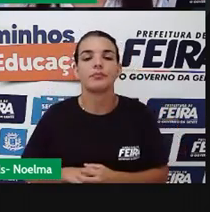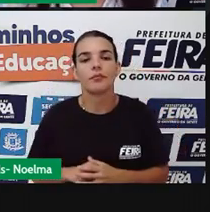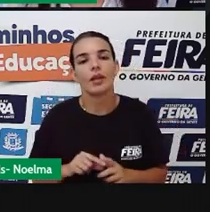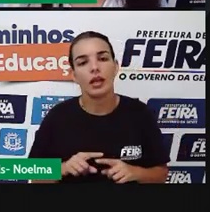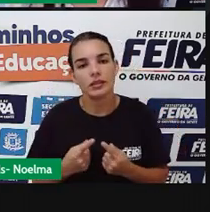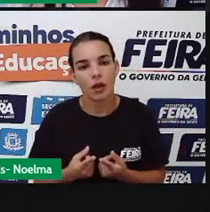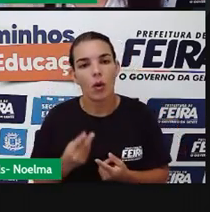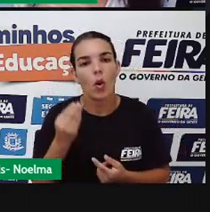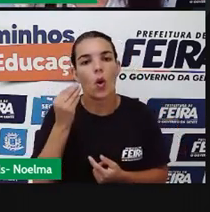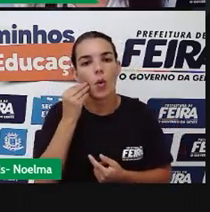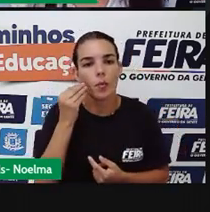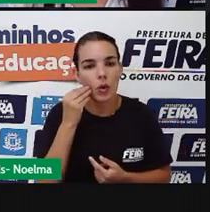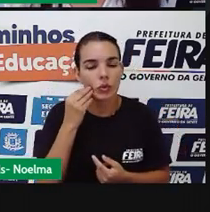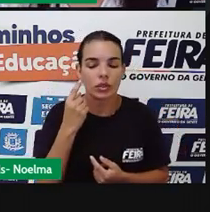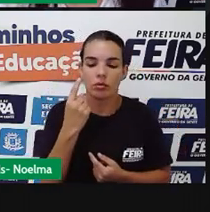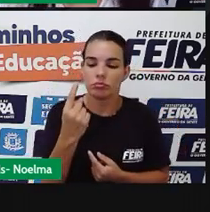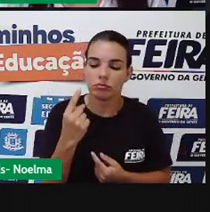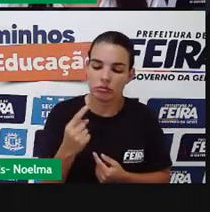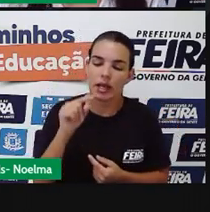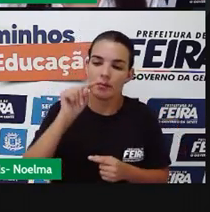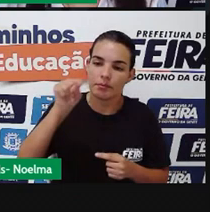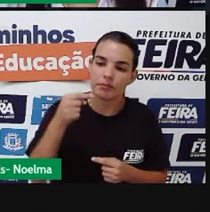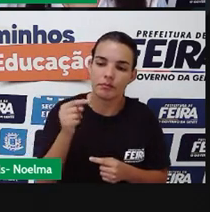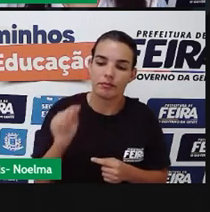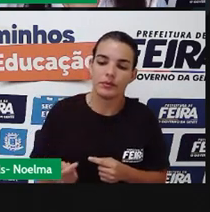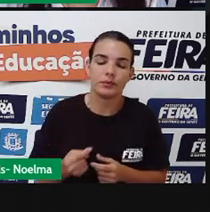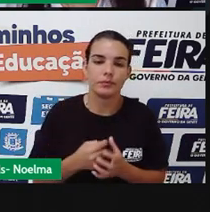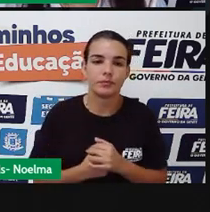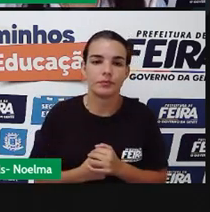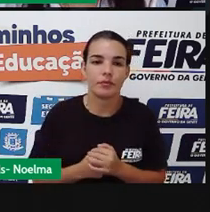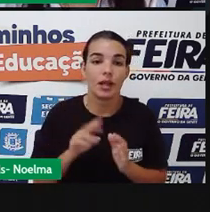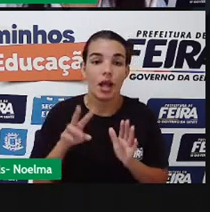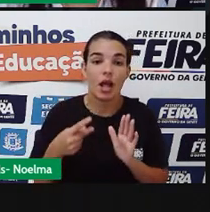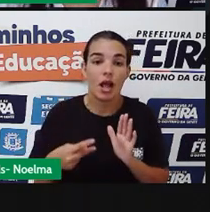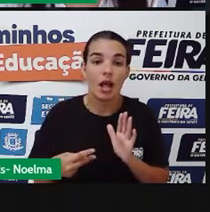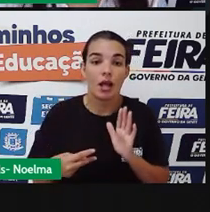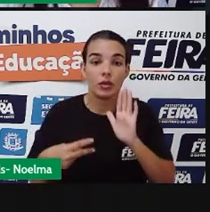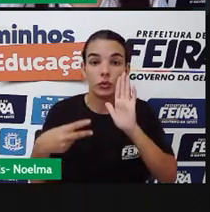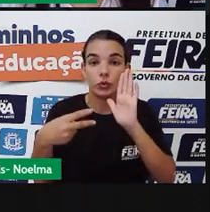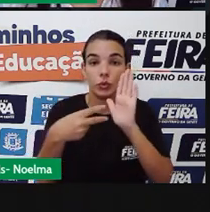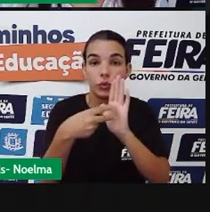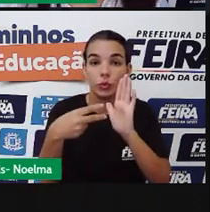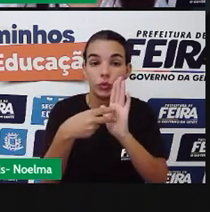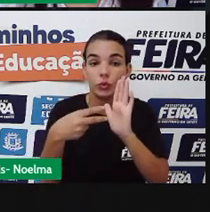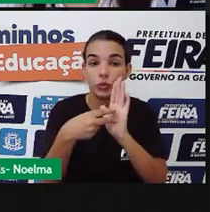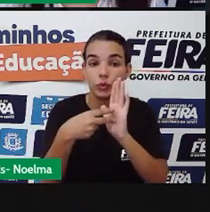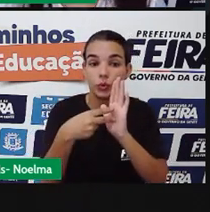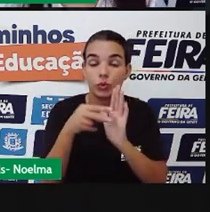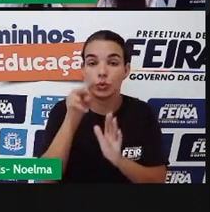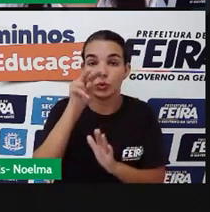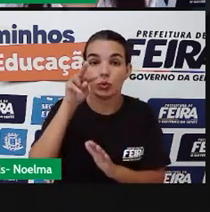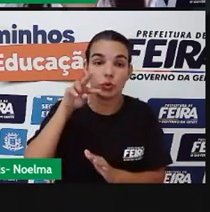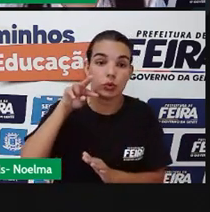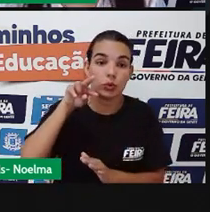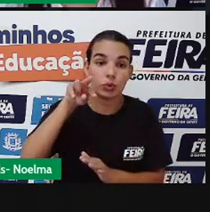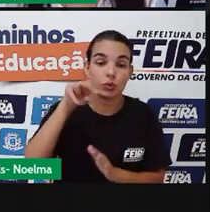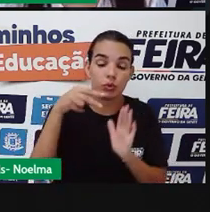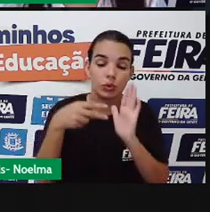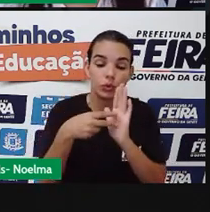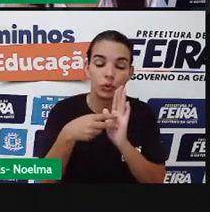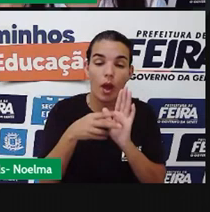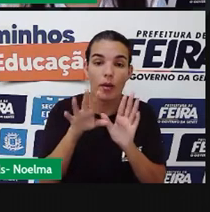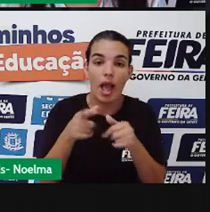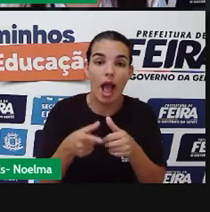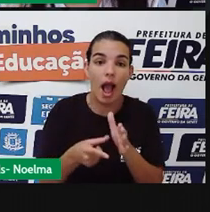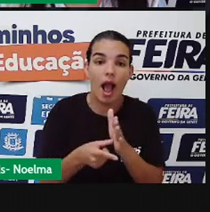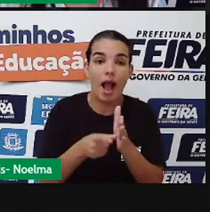dentre um item e outro. Os dois pontos que vai anteceder aí a fala do personagem. Quando